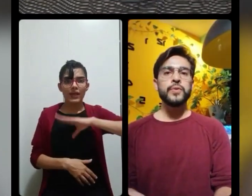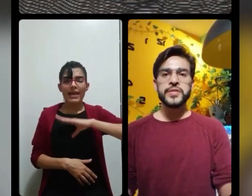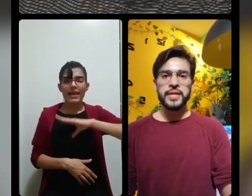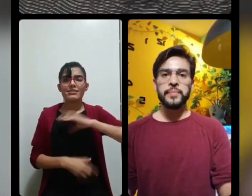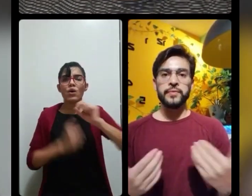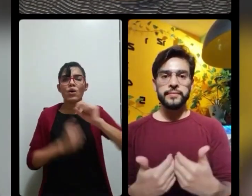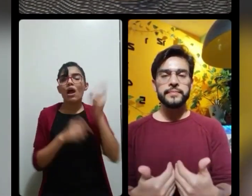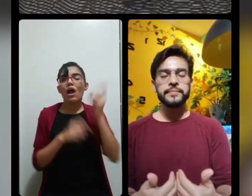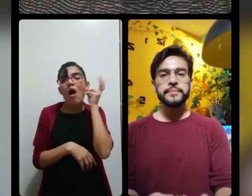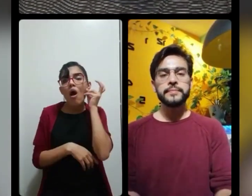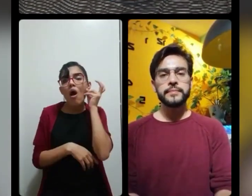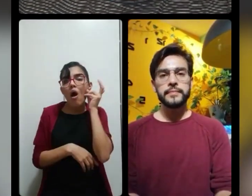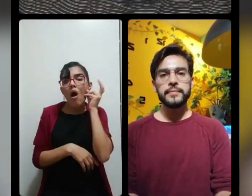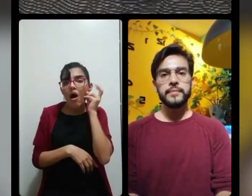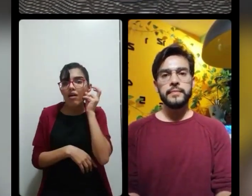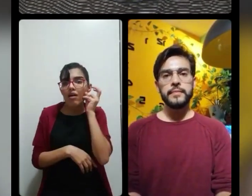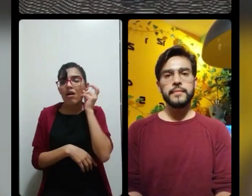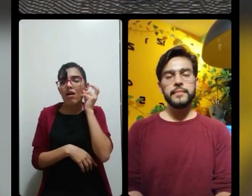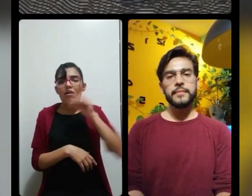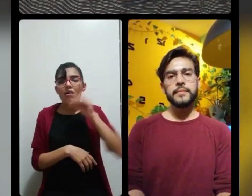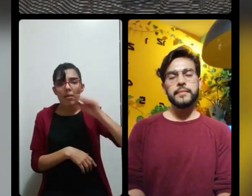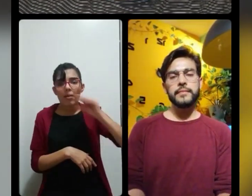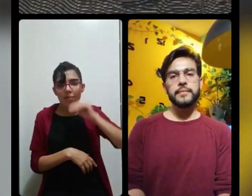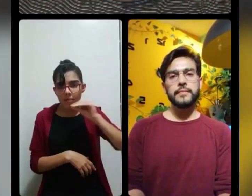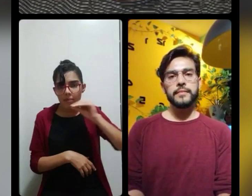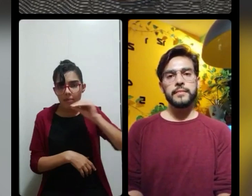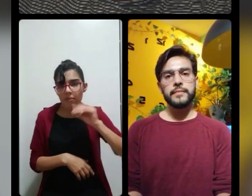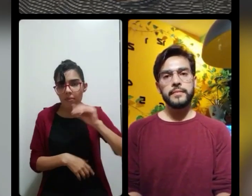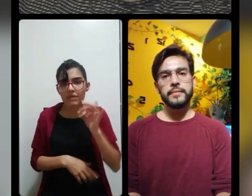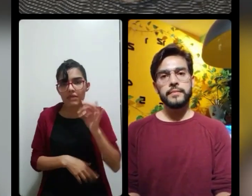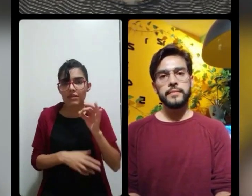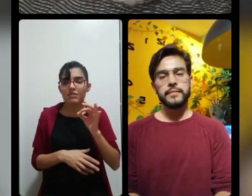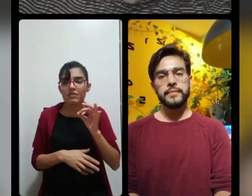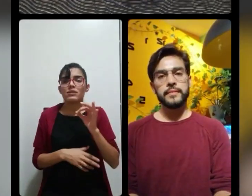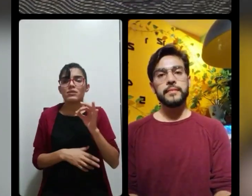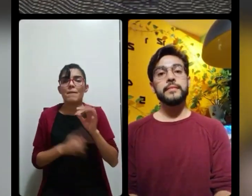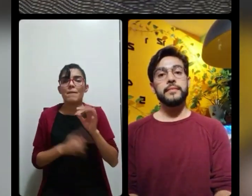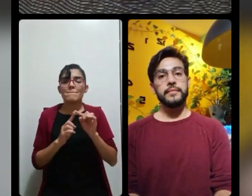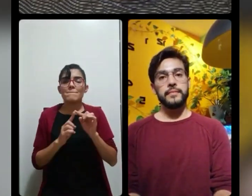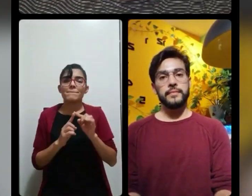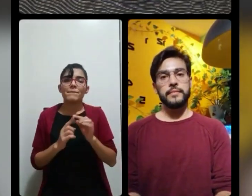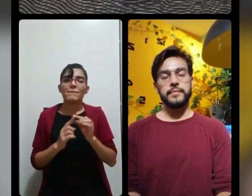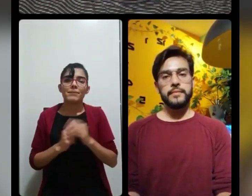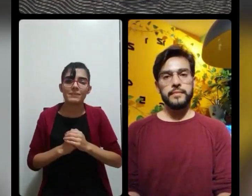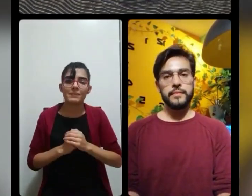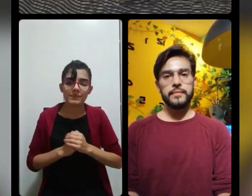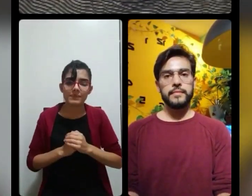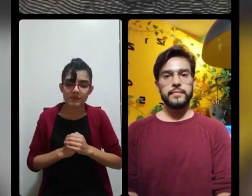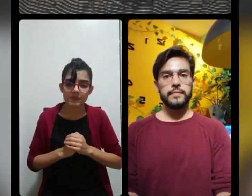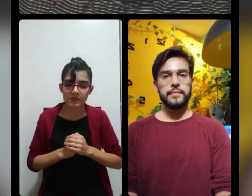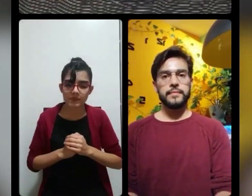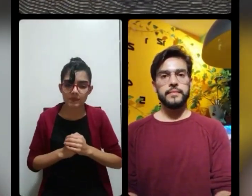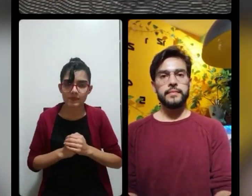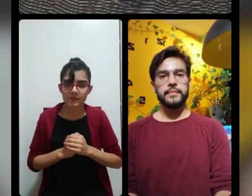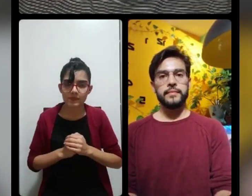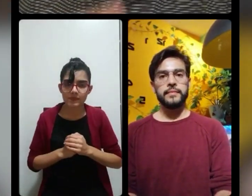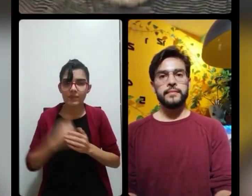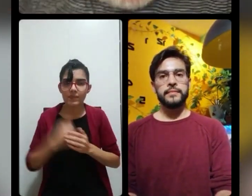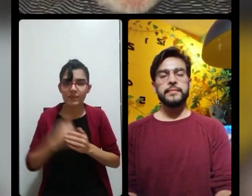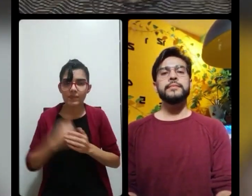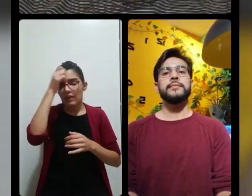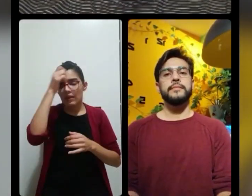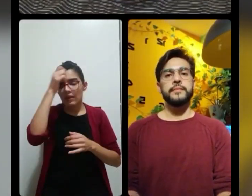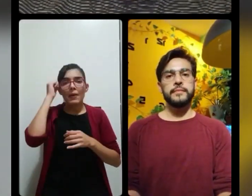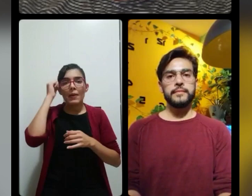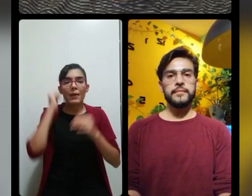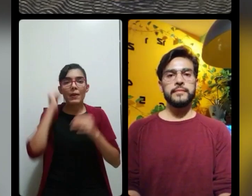Em Braille, eu sei que a tensão da leitura do jogo metafórico do Grande Sertão Veredas é mantido. Mas nos